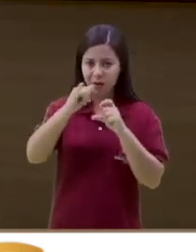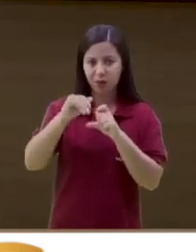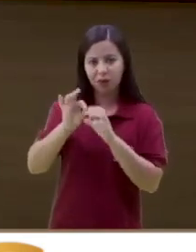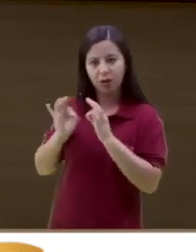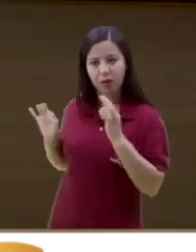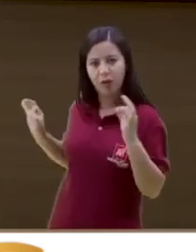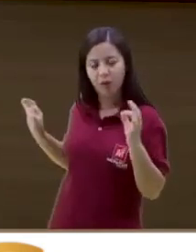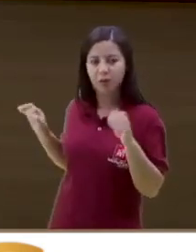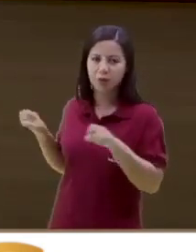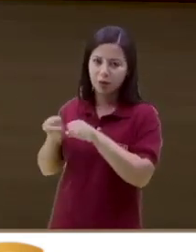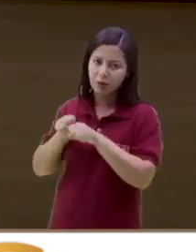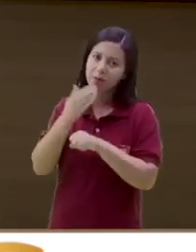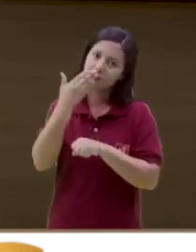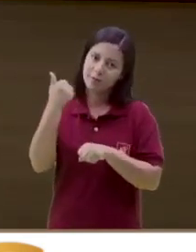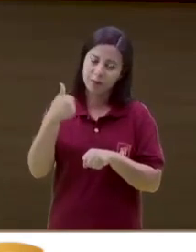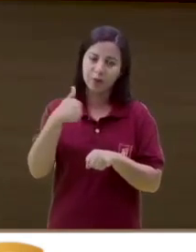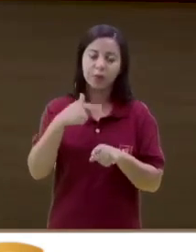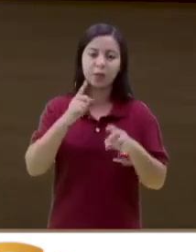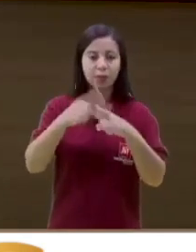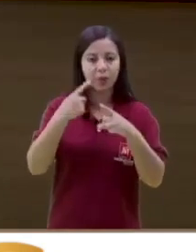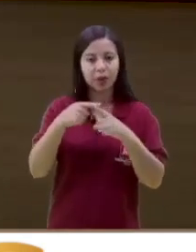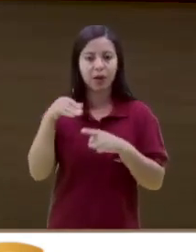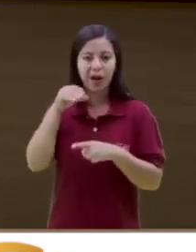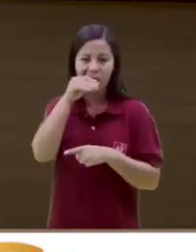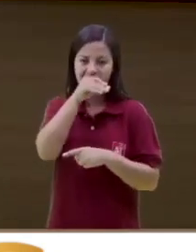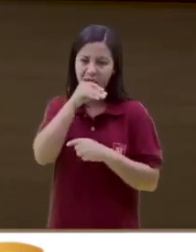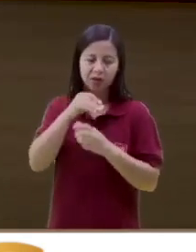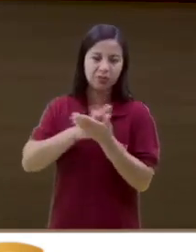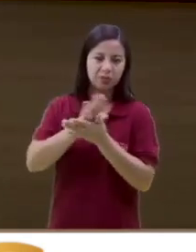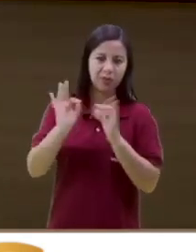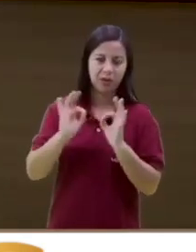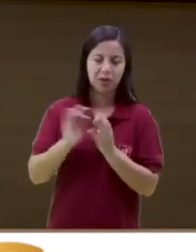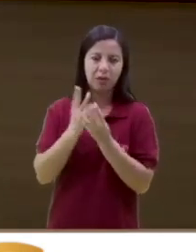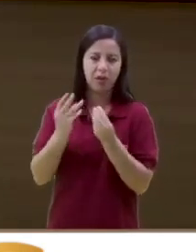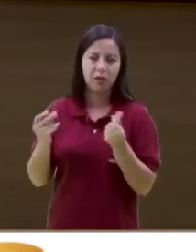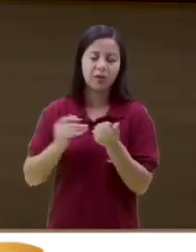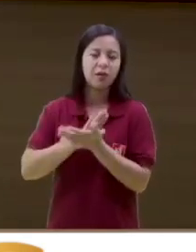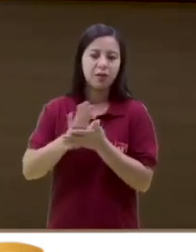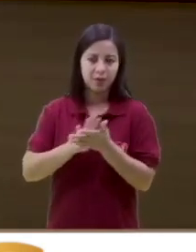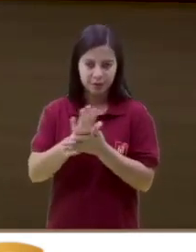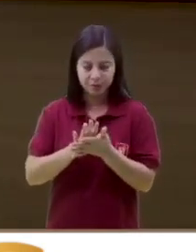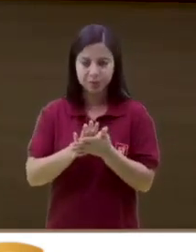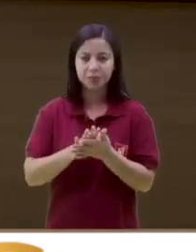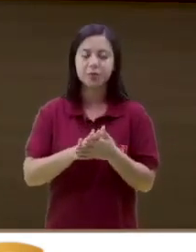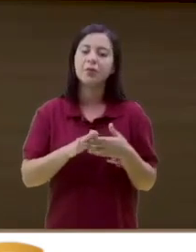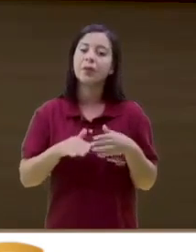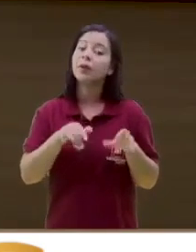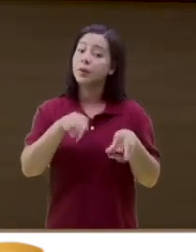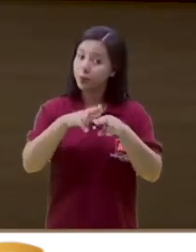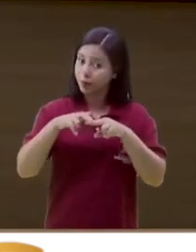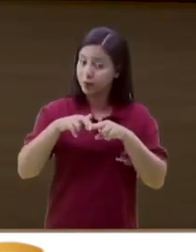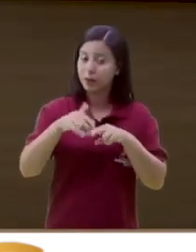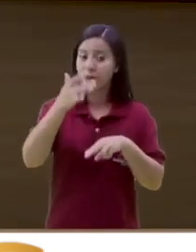local que não esteja exposto àquela temperatura extrema que aquele trabalhador executa a sua atividade.